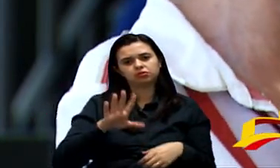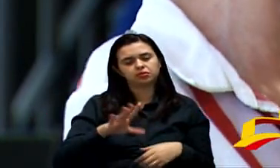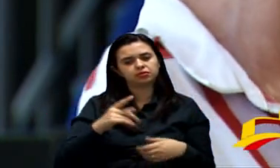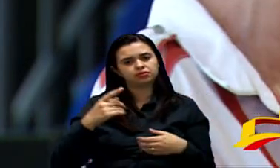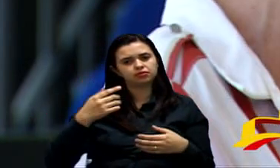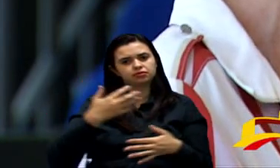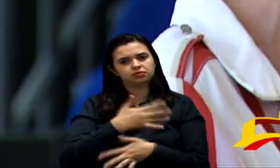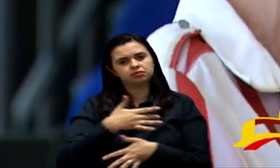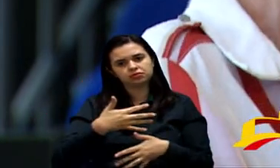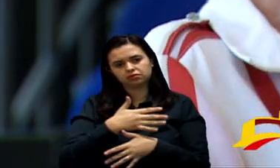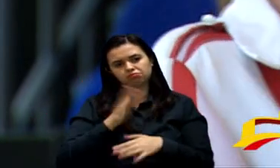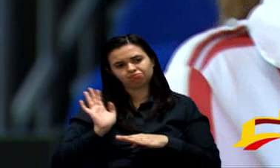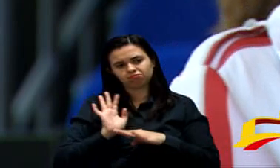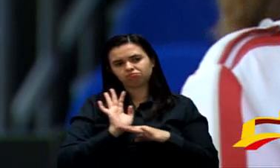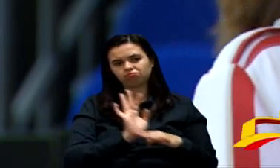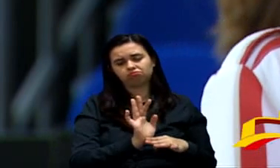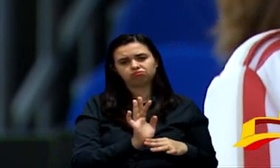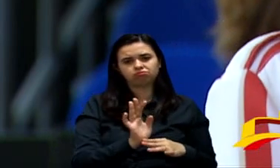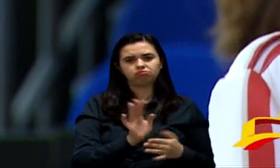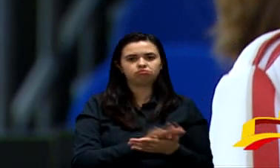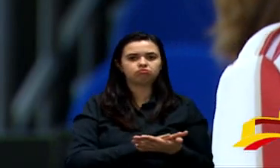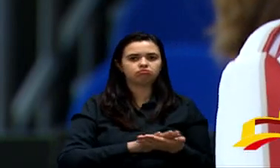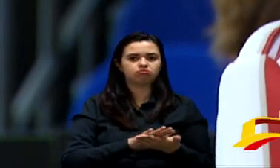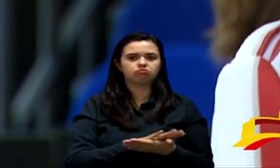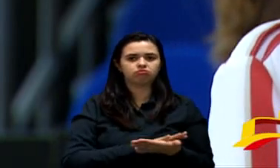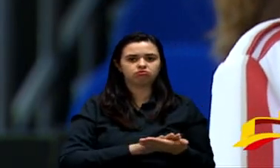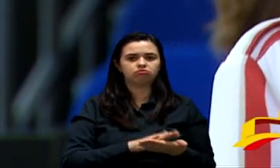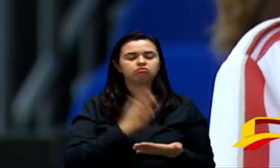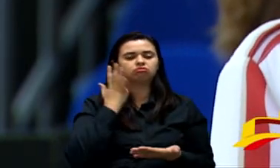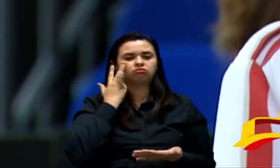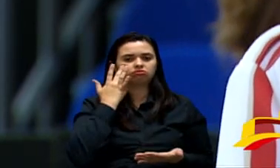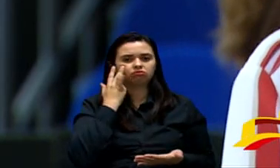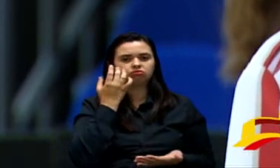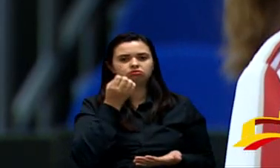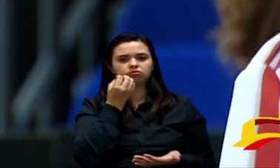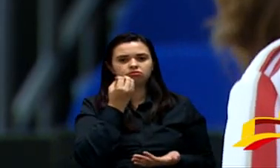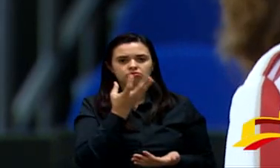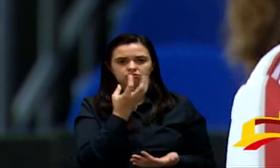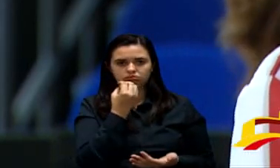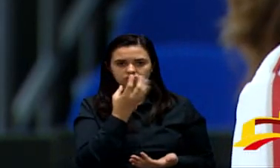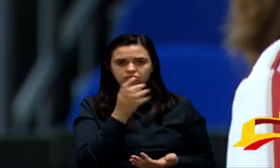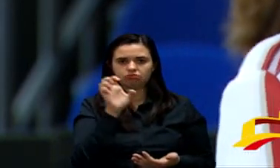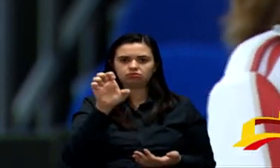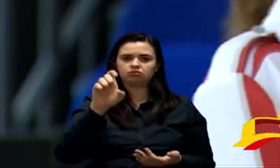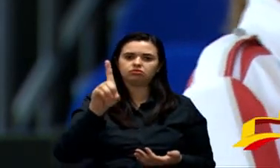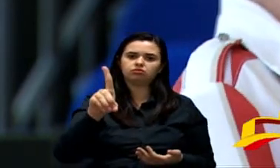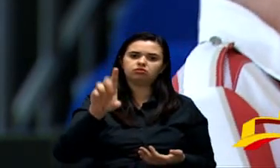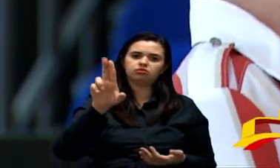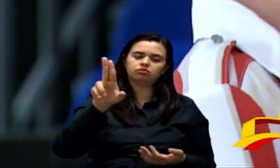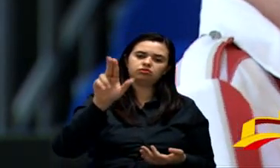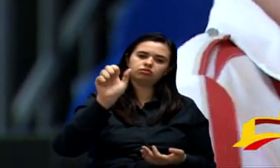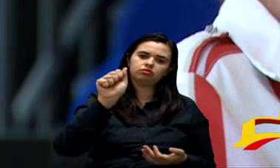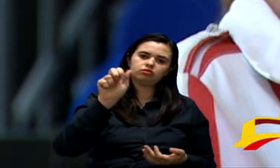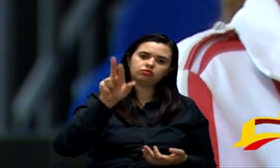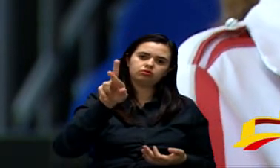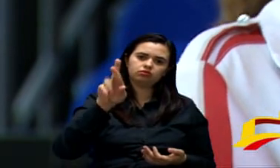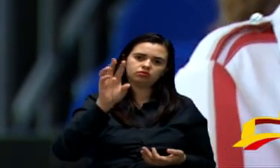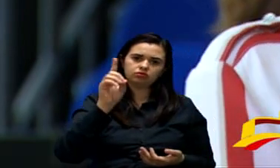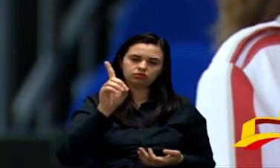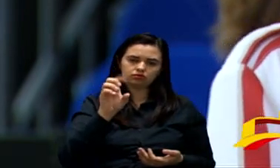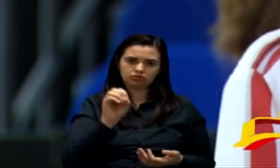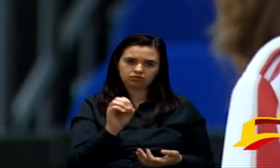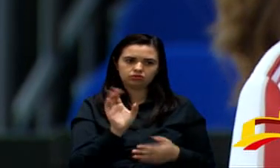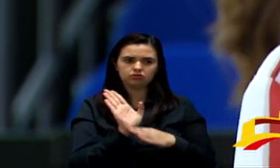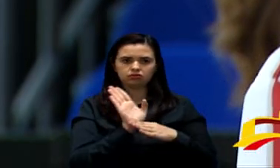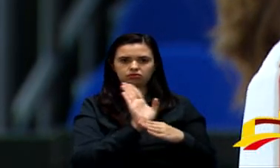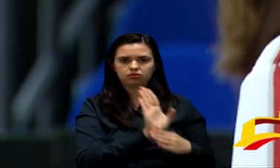trazer um reconhecimento ao Eduardo Cobra, mas também valorizar os artistas da cidade. Nós temos vários viadutos aí, já